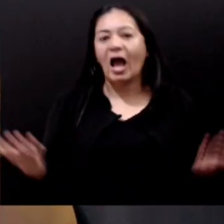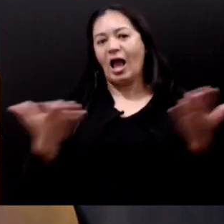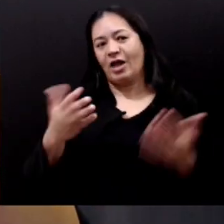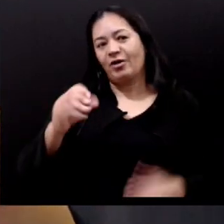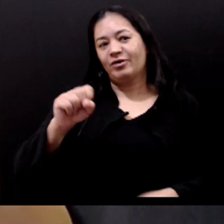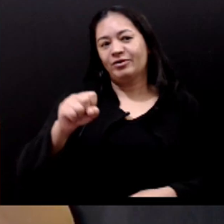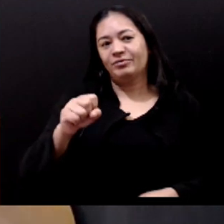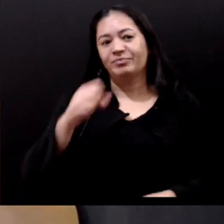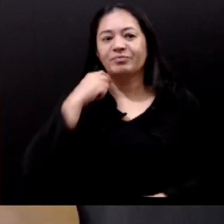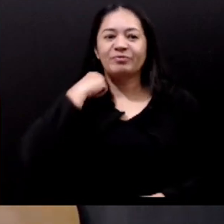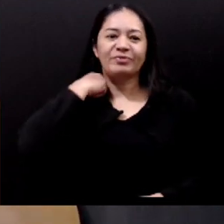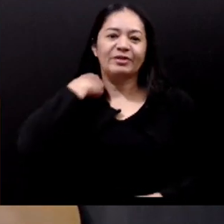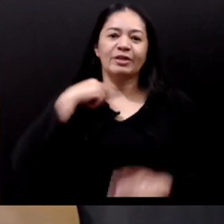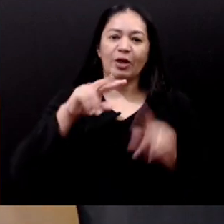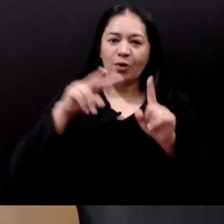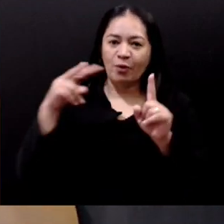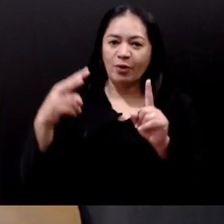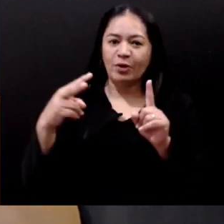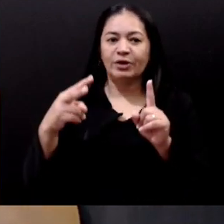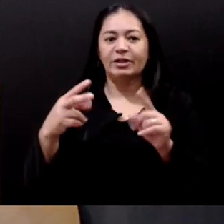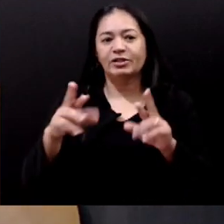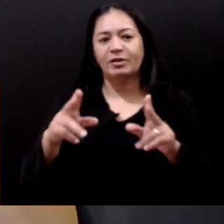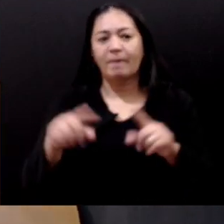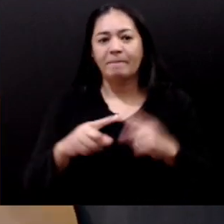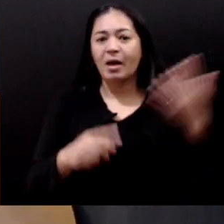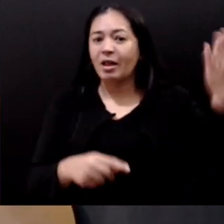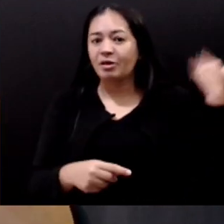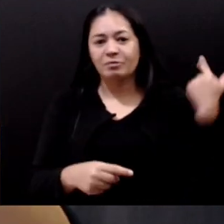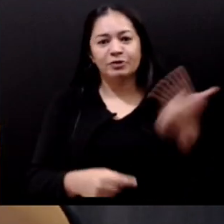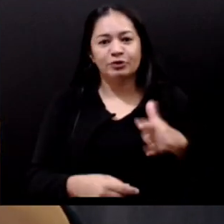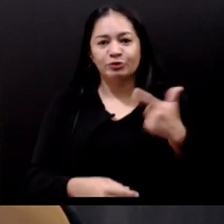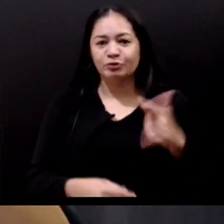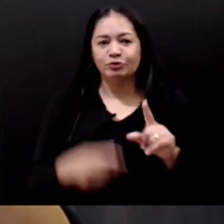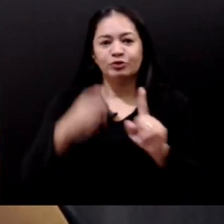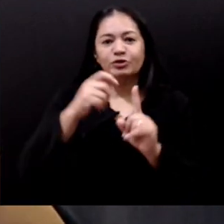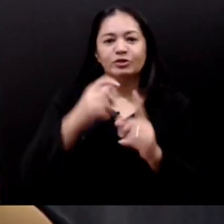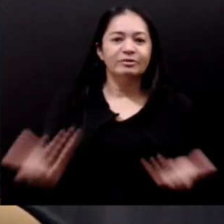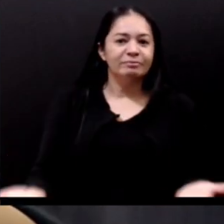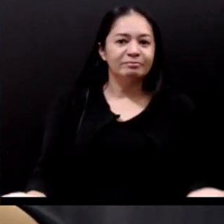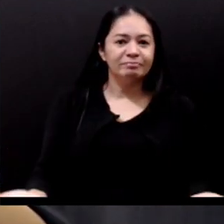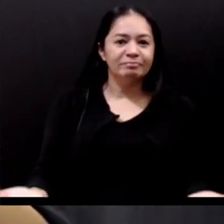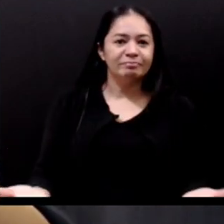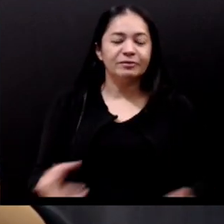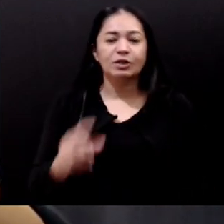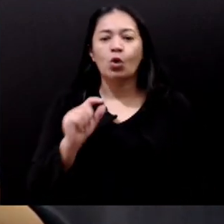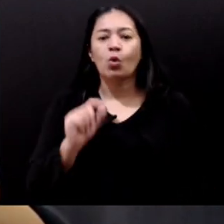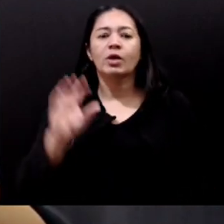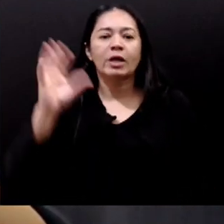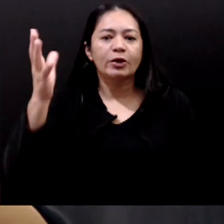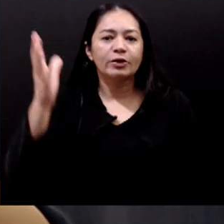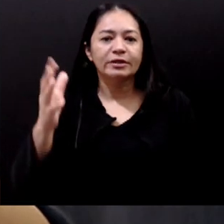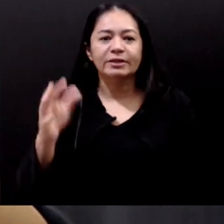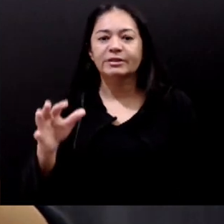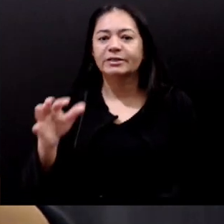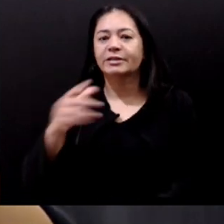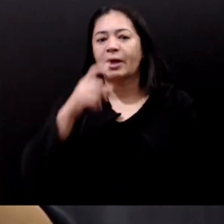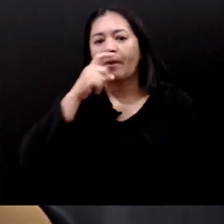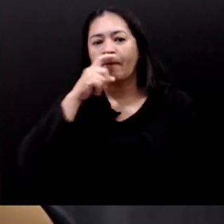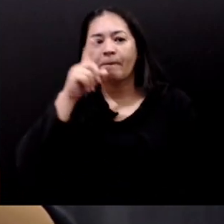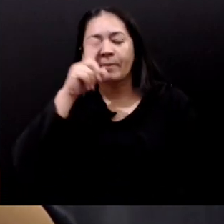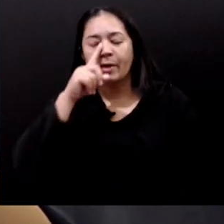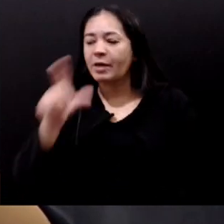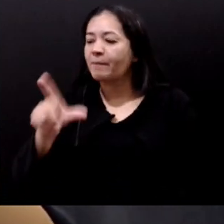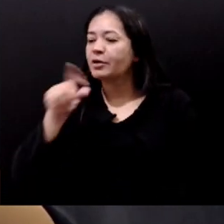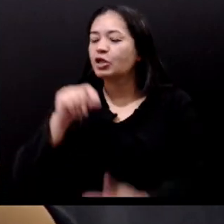mais voltado para isso, mas Sim. antigamente não. Então, o que que acontecia? Os pais optavam por esses produtos, o suquinho que